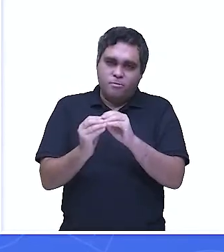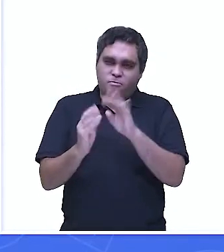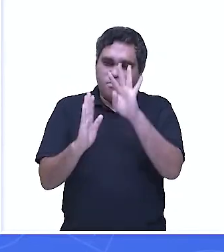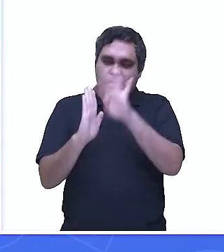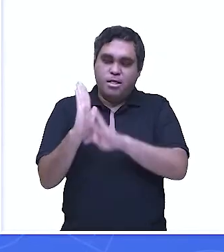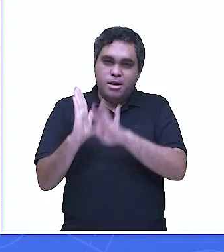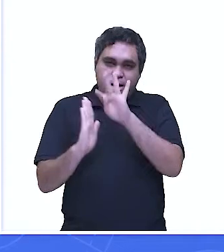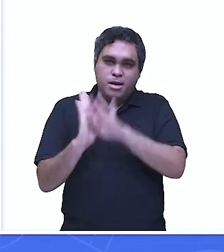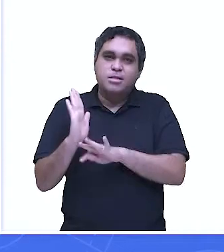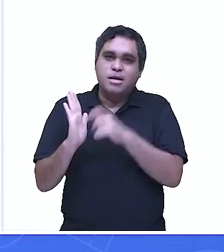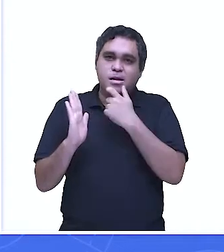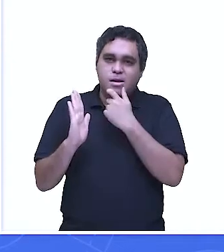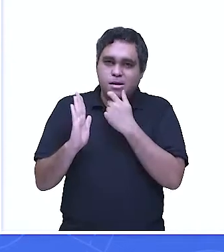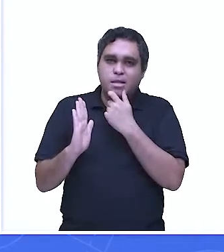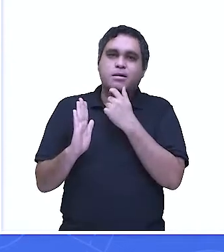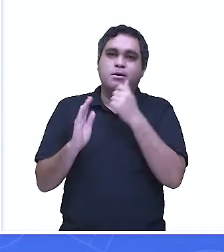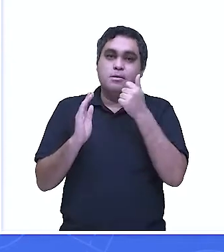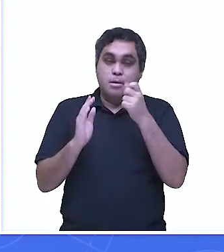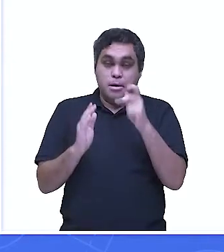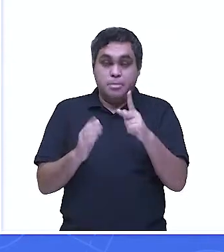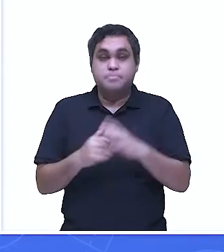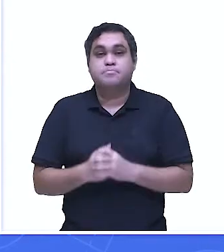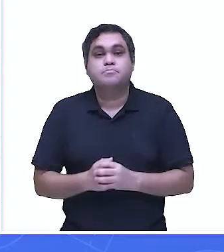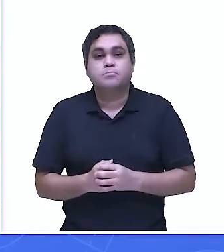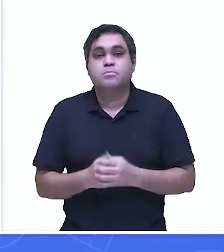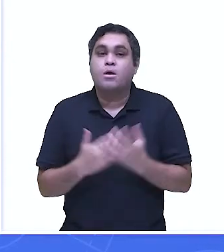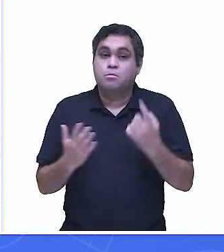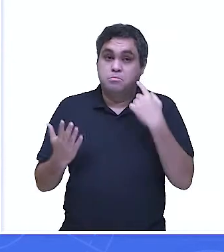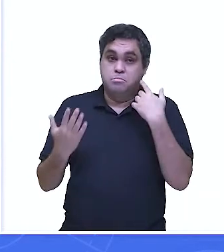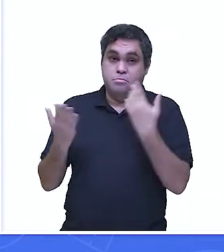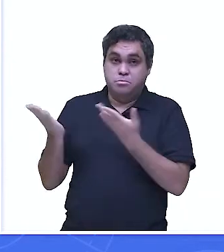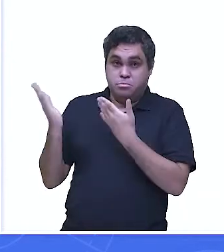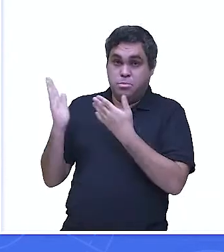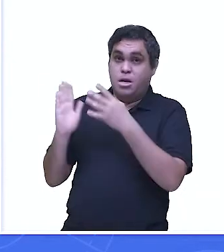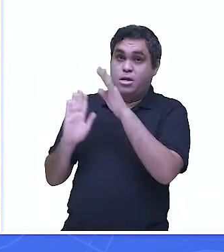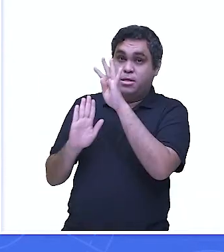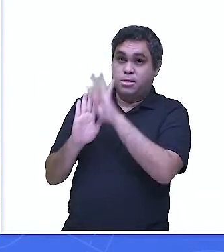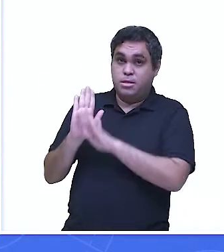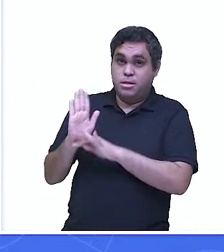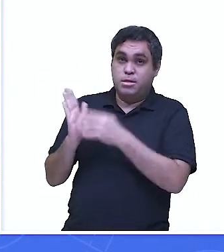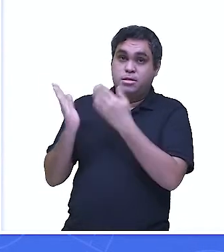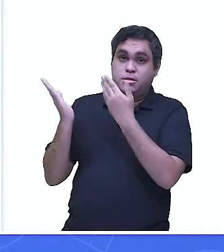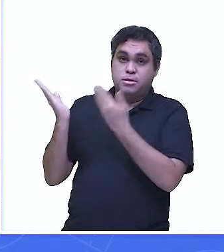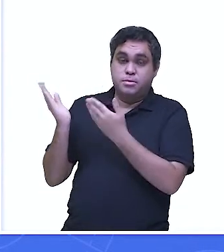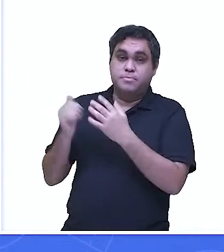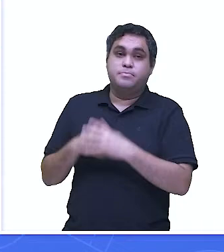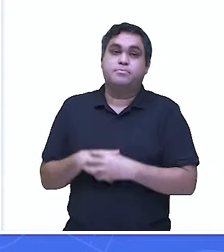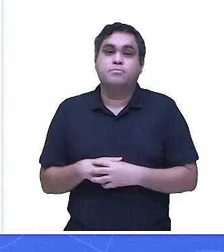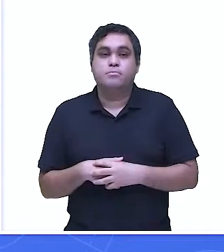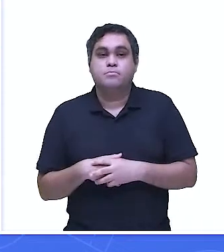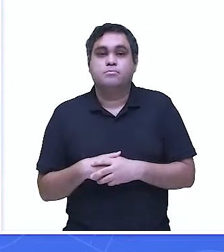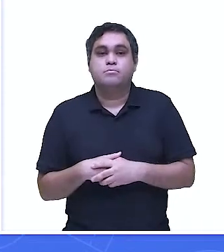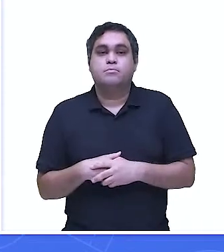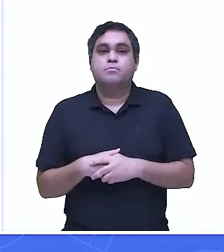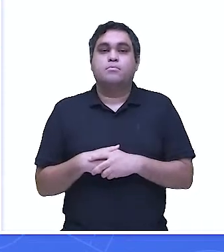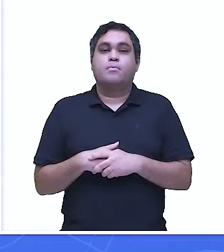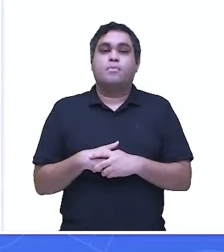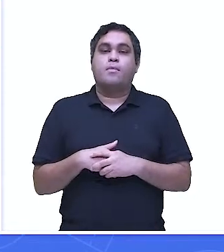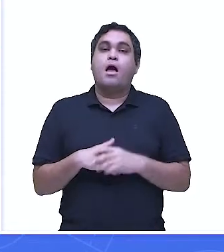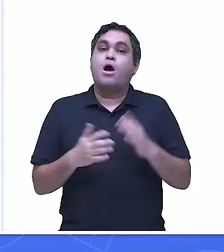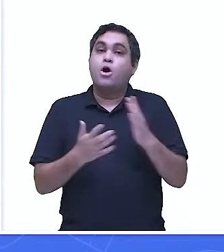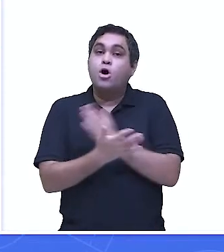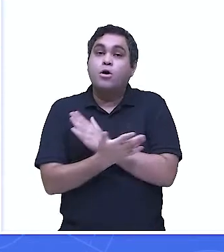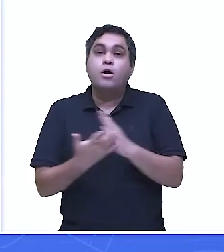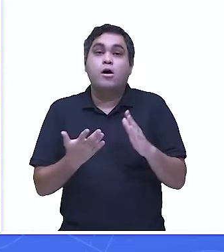estar trabalhando sempre. Então aqui o texto, The American Museum of Natural History. Eu destaquei